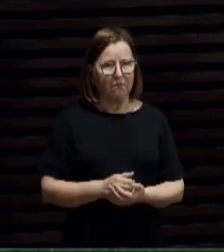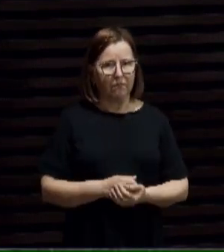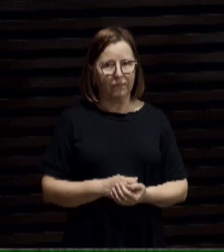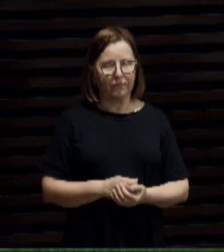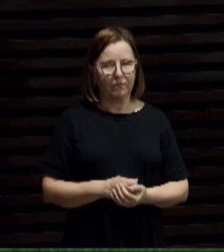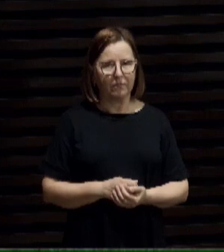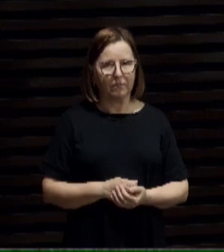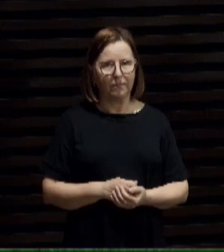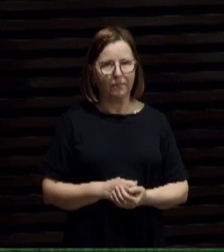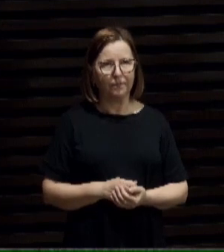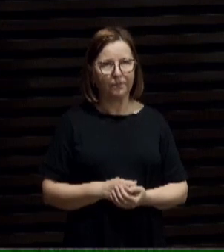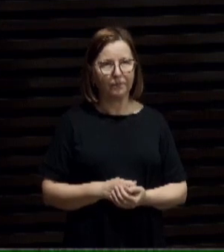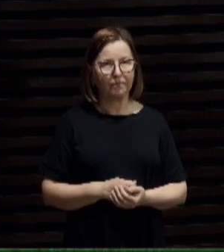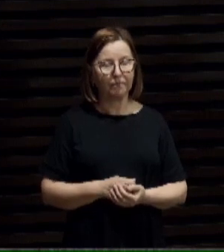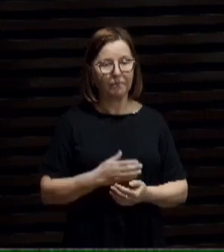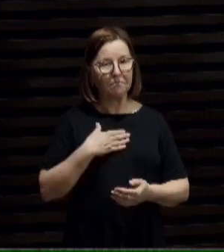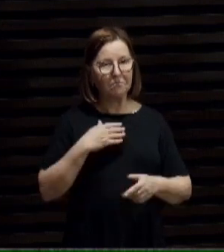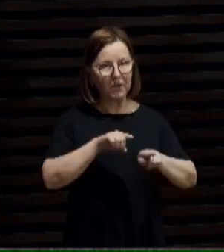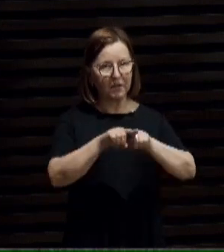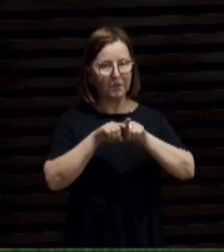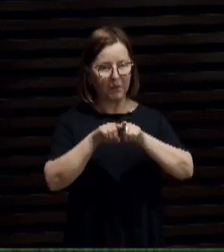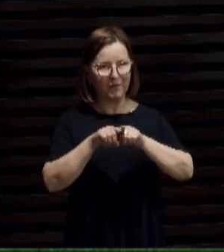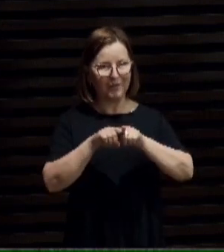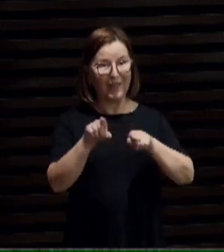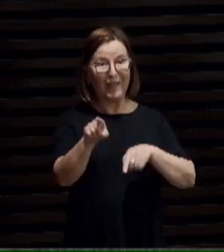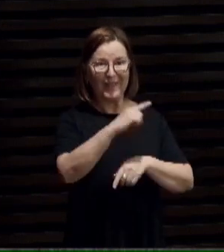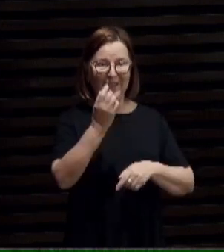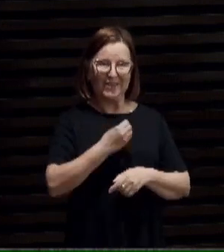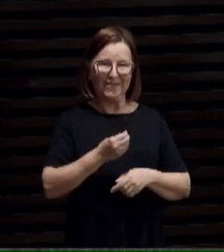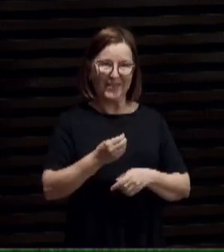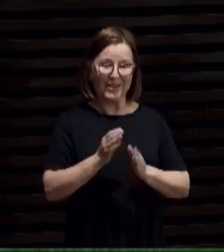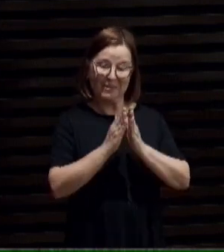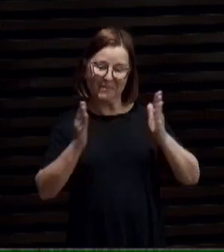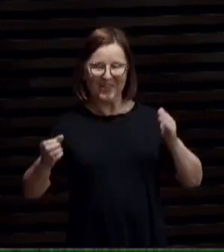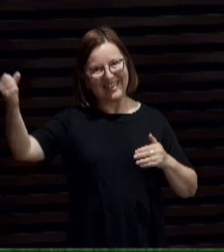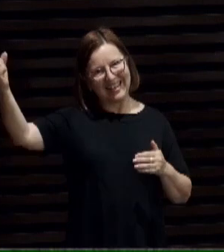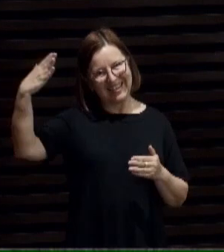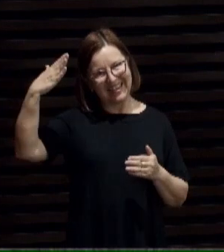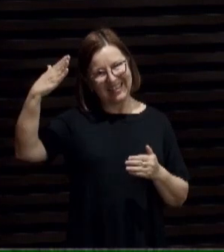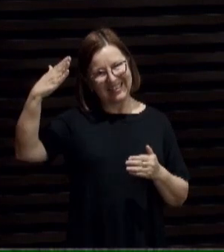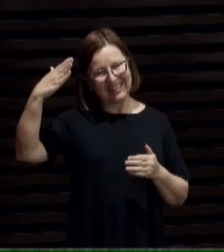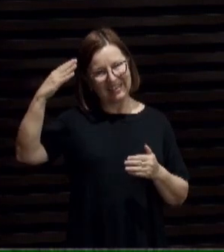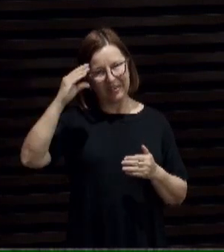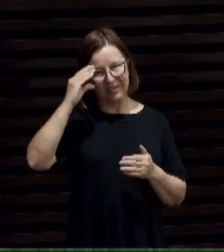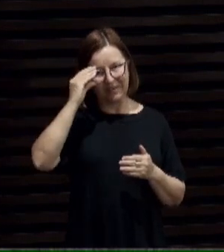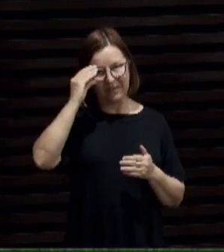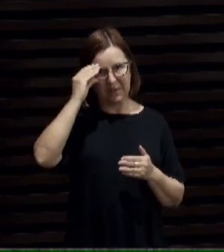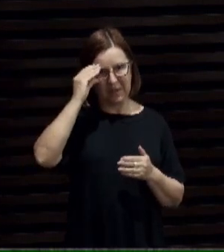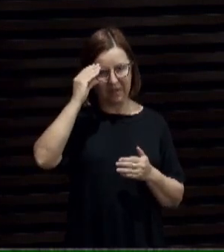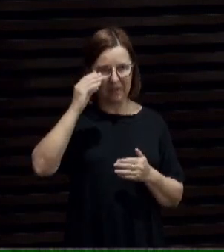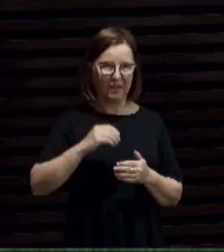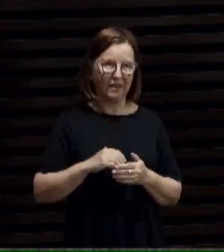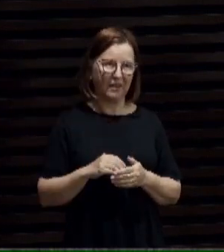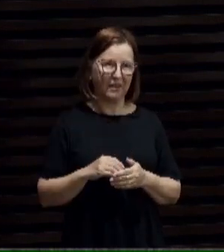Só que, meus irmãos, que nós ainda estamos no período da graça e não há fogo do céu. Mas